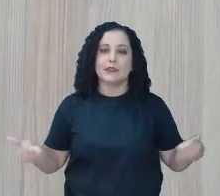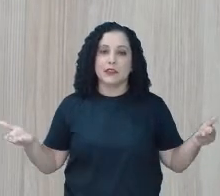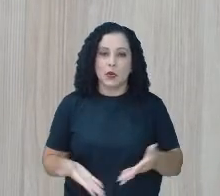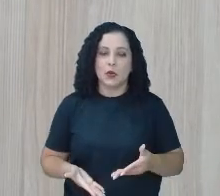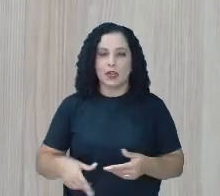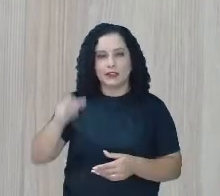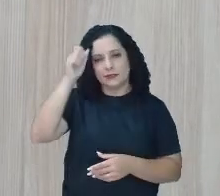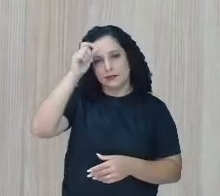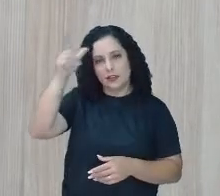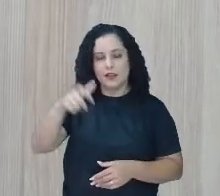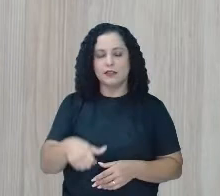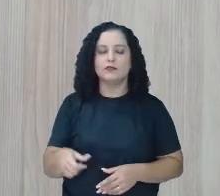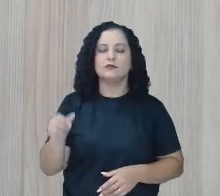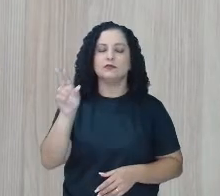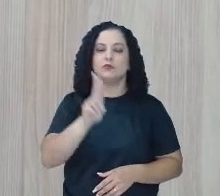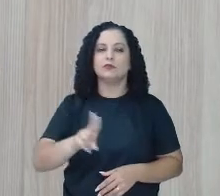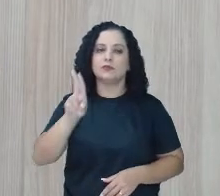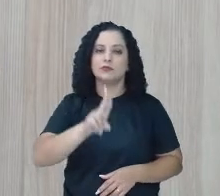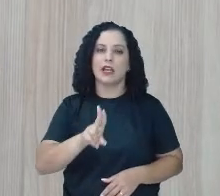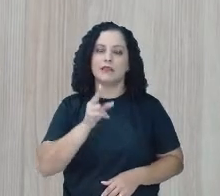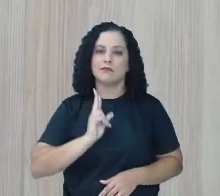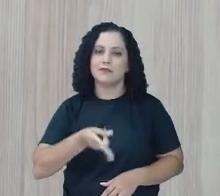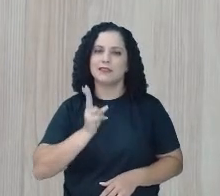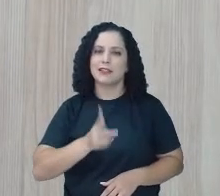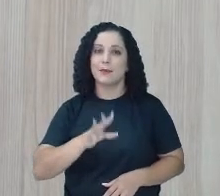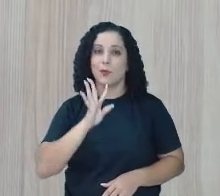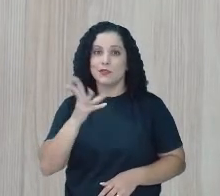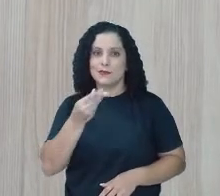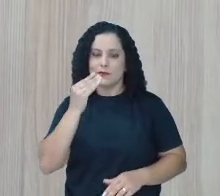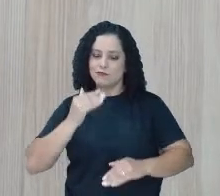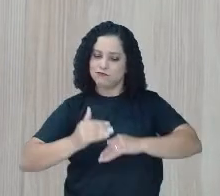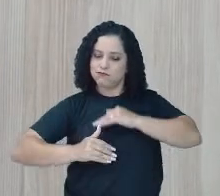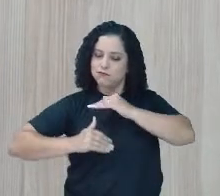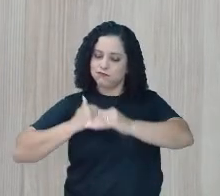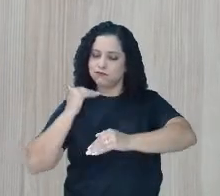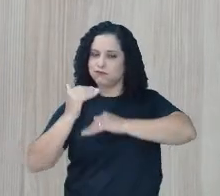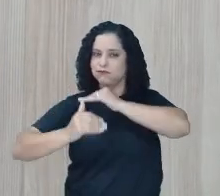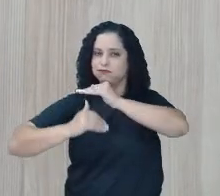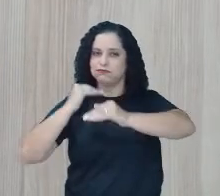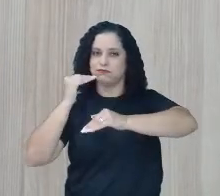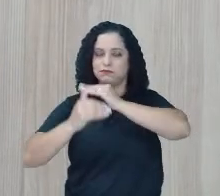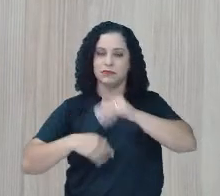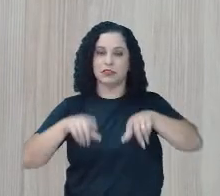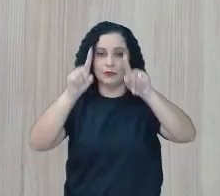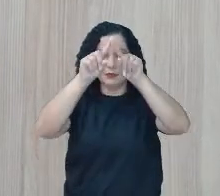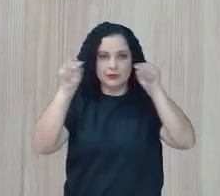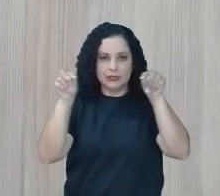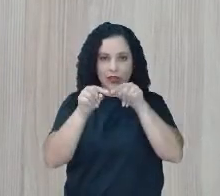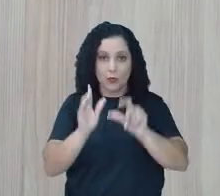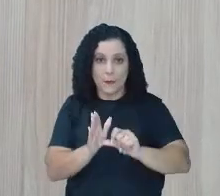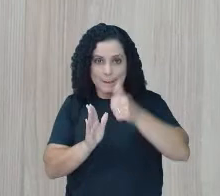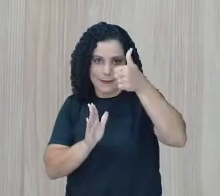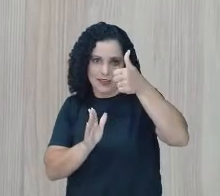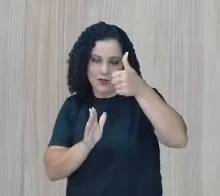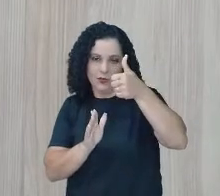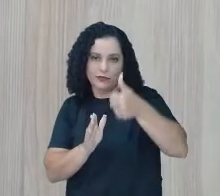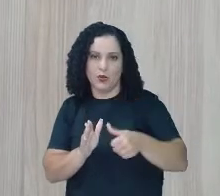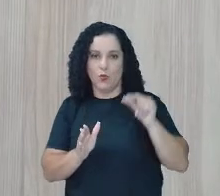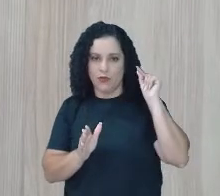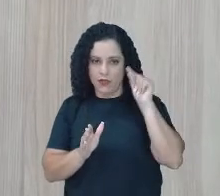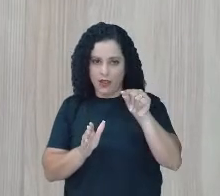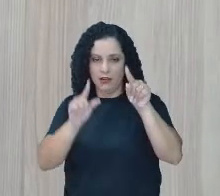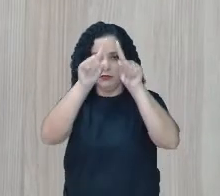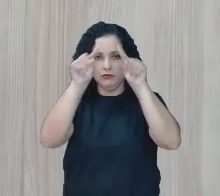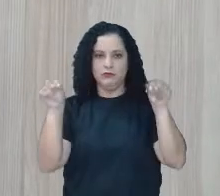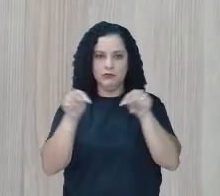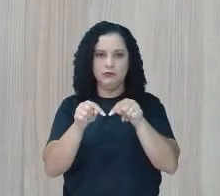lembre-se, sempre a gente começa a construir o conhecimento. Então, como o triângulo ele é o primeiro polígono, a partir dele é que a gente